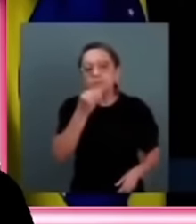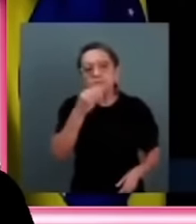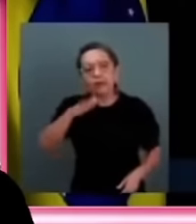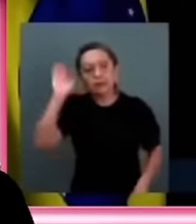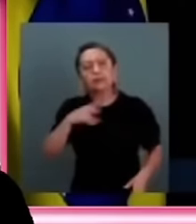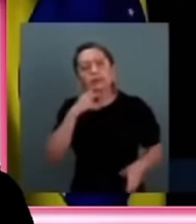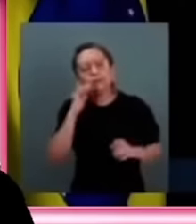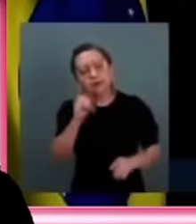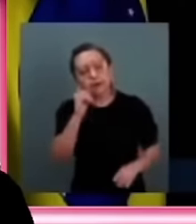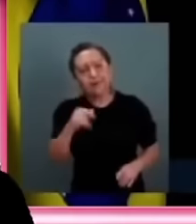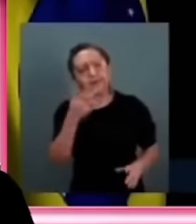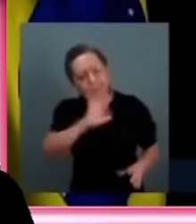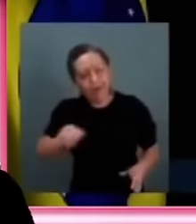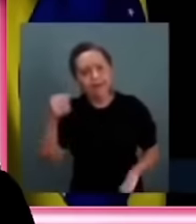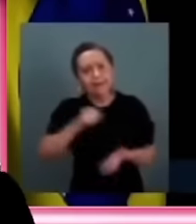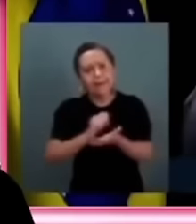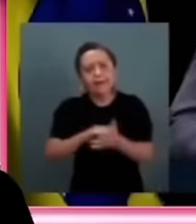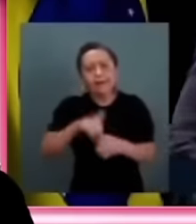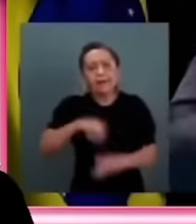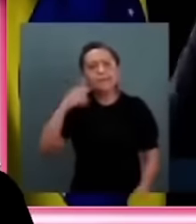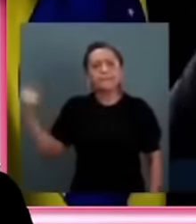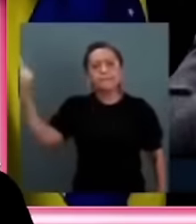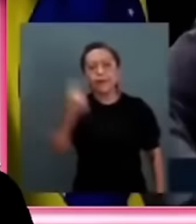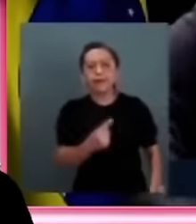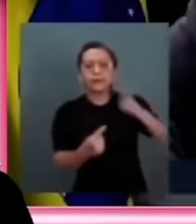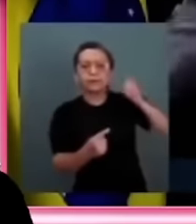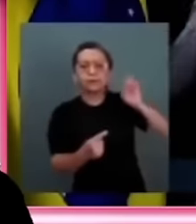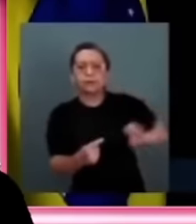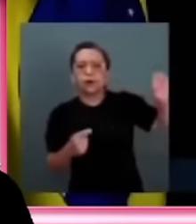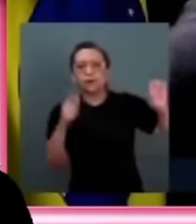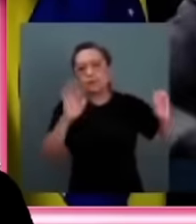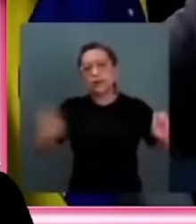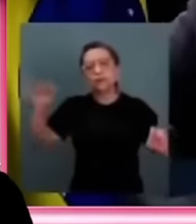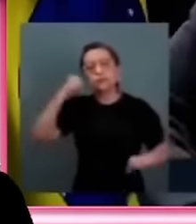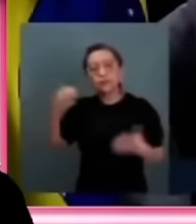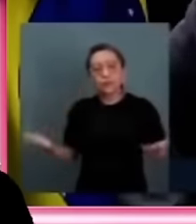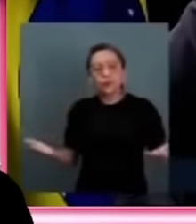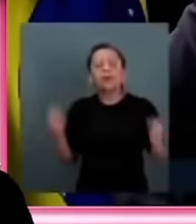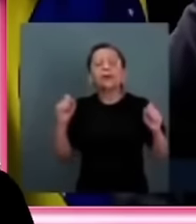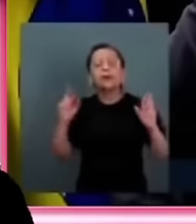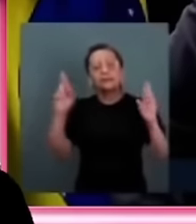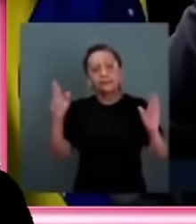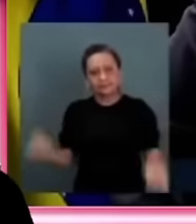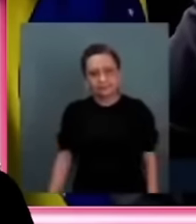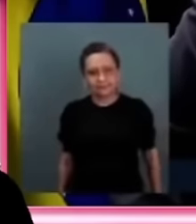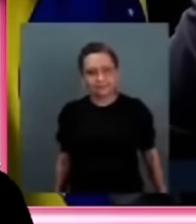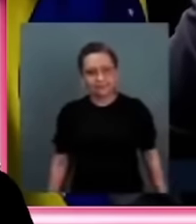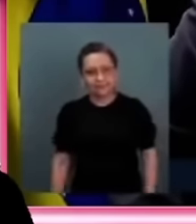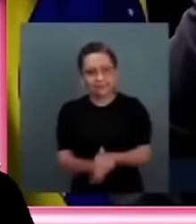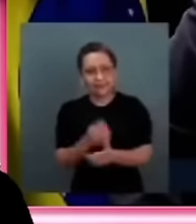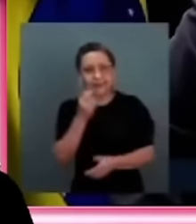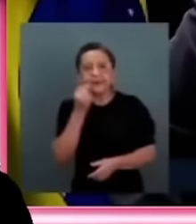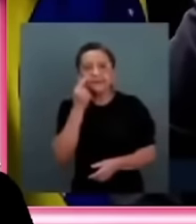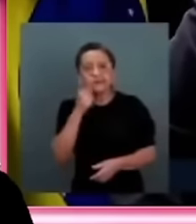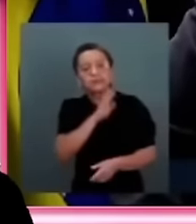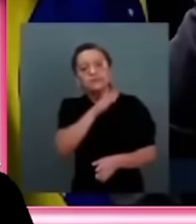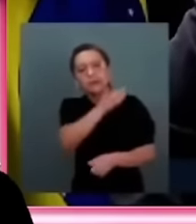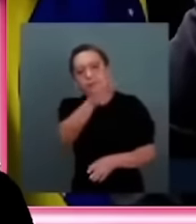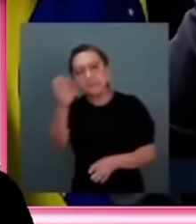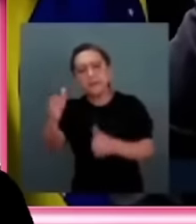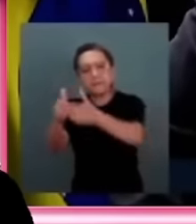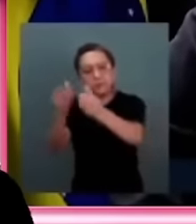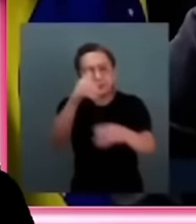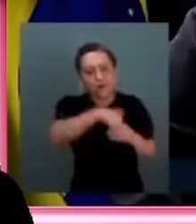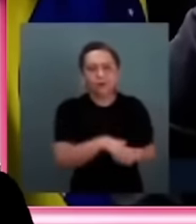falar isso para vocês sai um candidato venha Deputado Estadual deputado federal ven senador quem der hein quem der queria ver vocês ir na rua pedir voto fazer